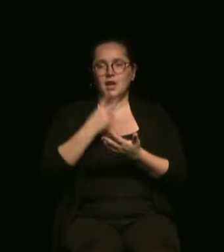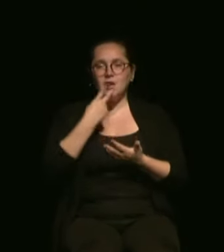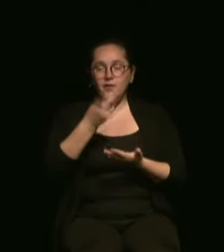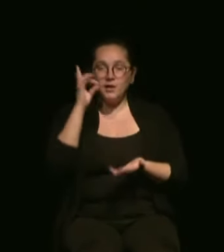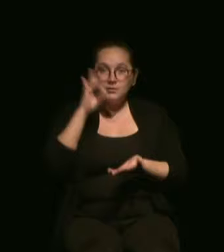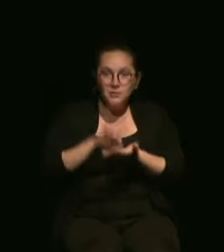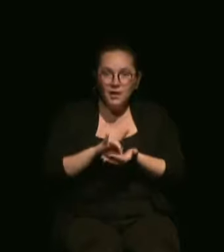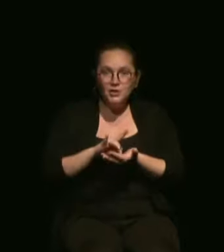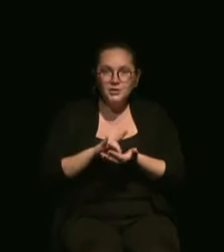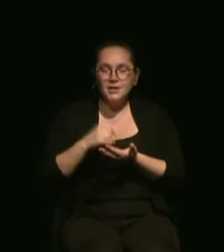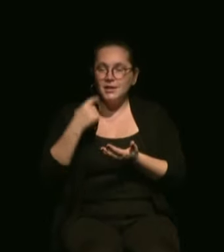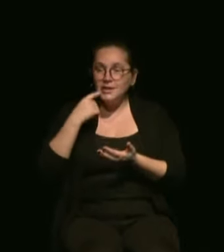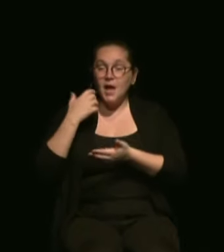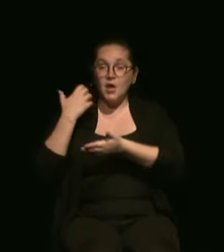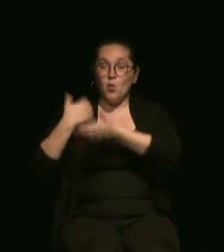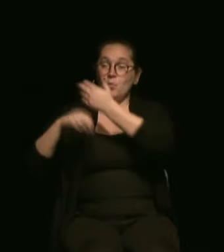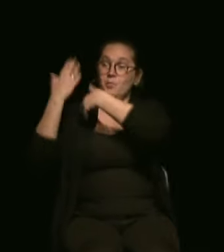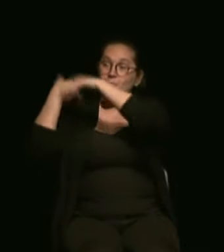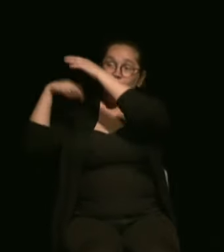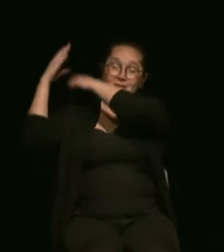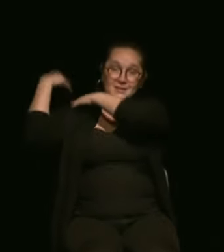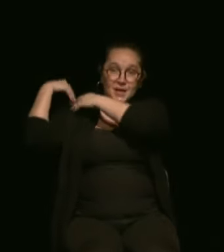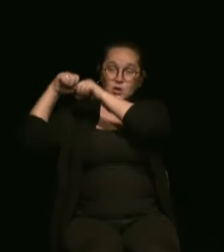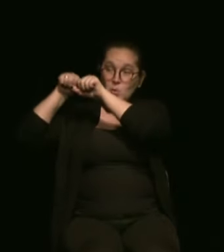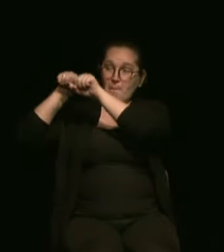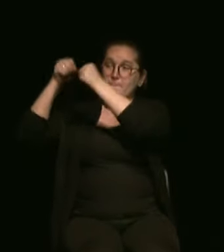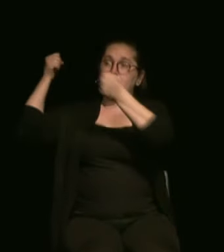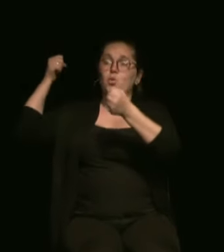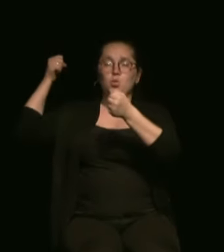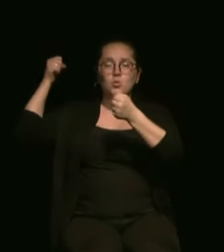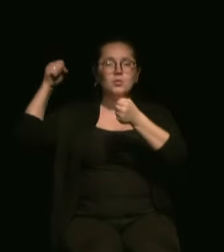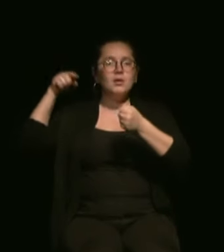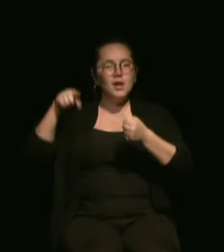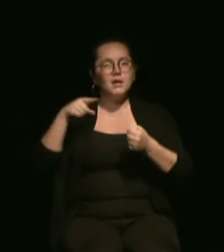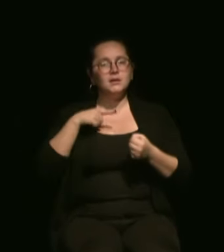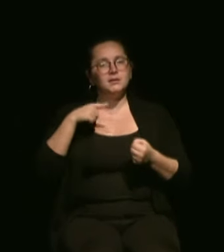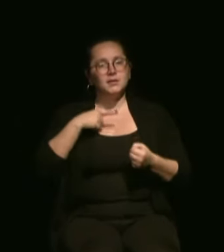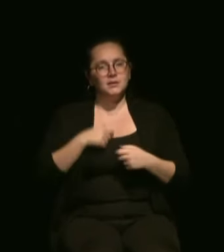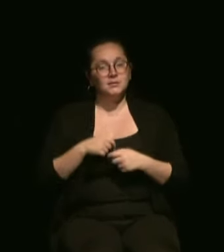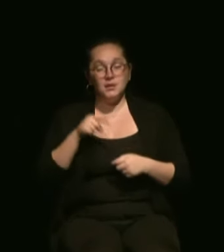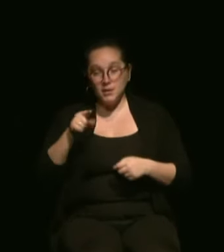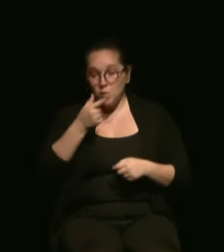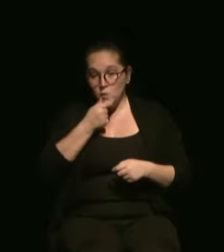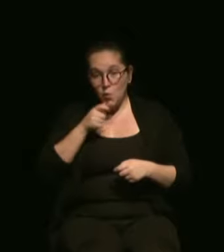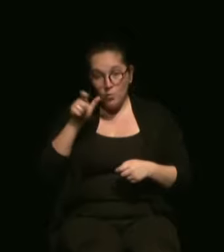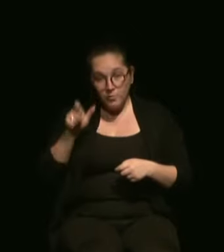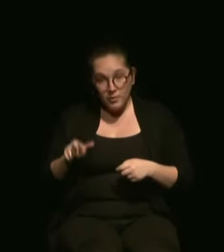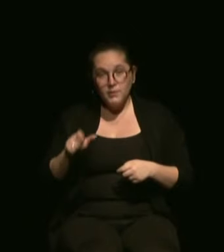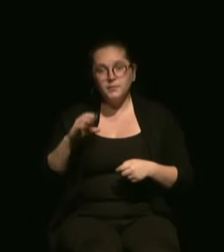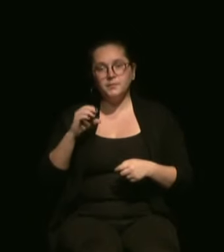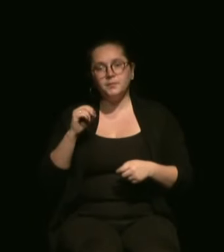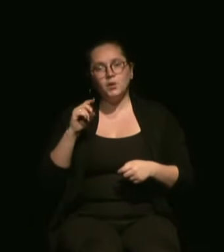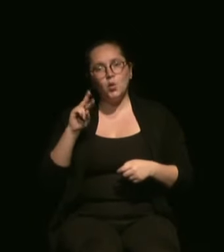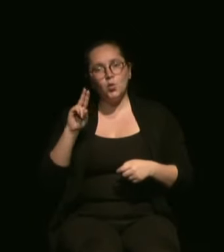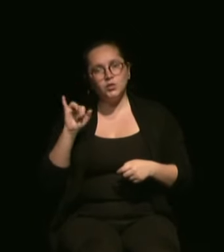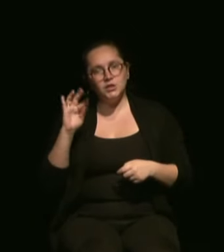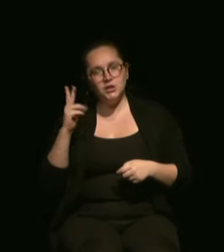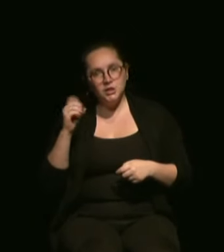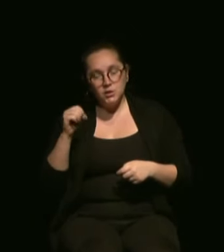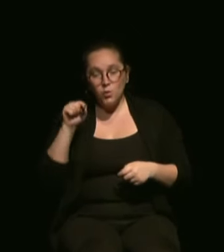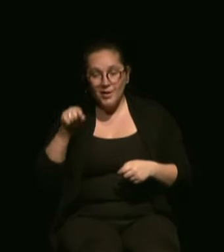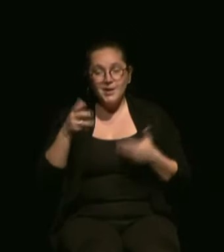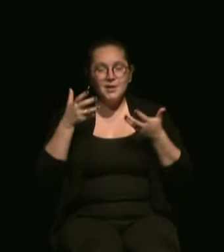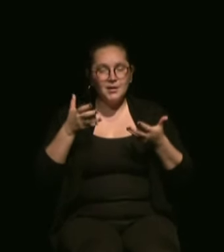irrupção do passado é o passado incontaminado. É isso. O Coutinho vai trabalhar assim. O Coutinho vai querer que o passado